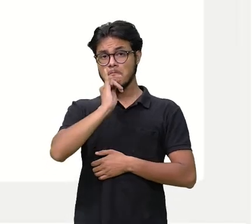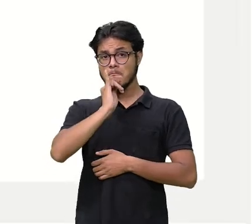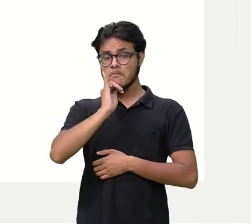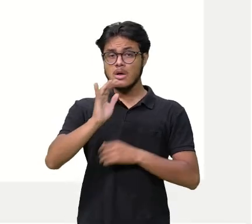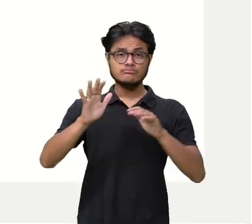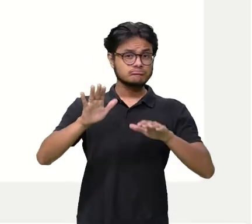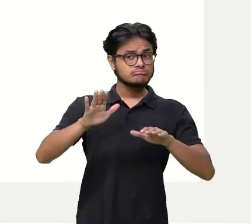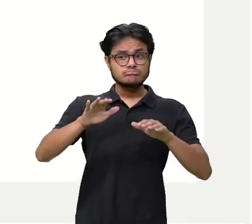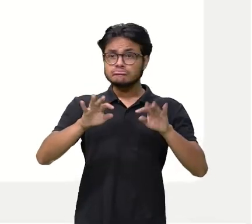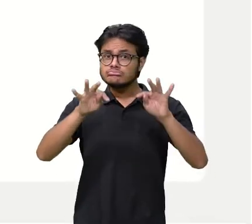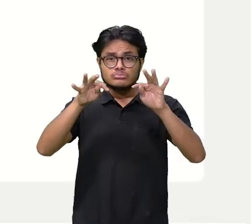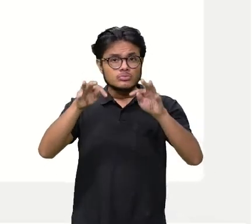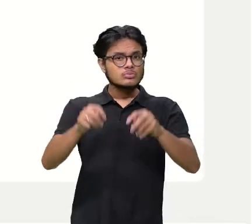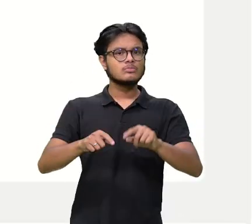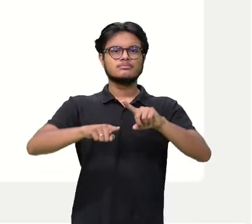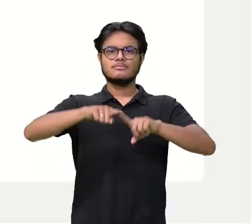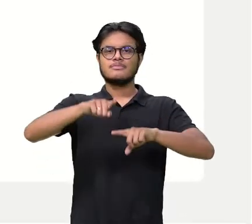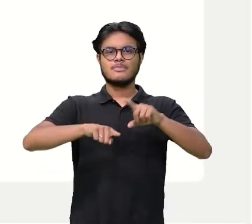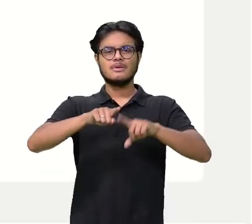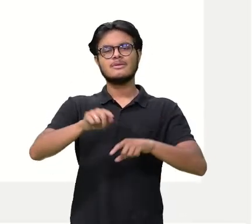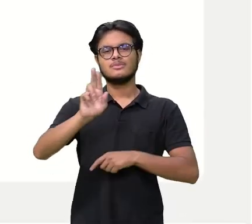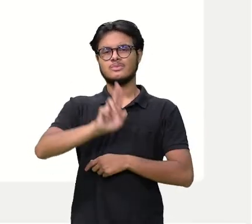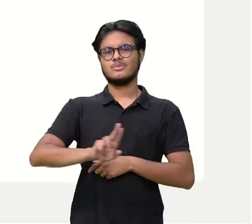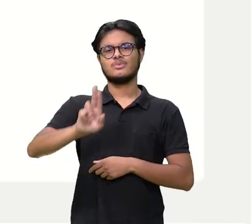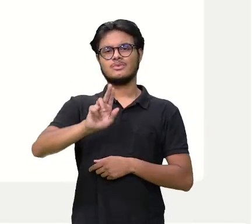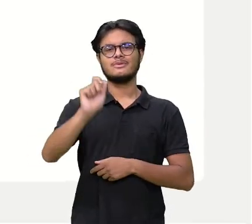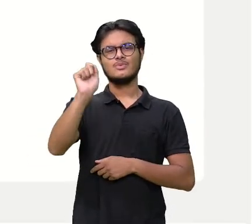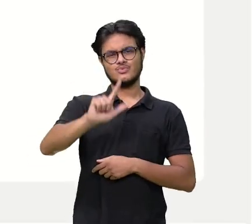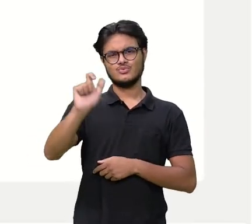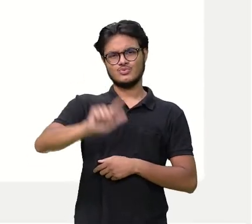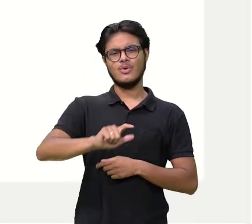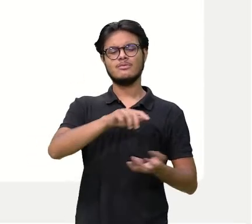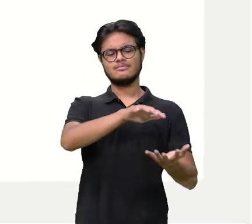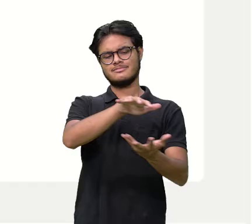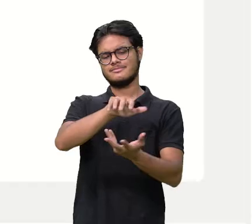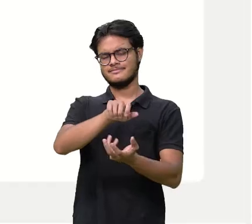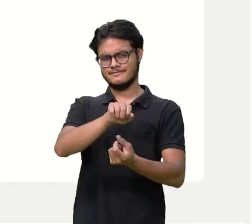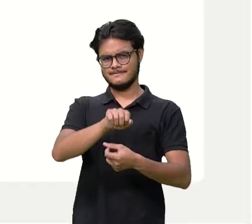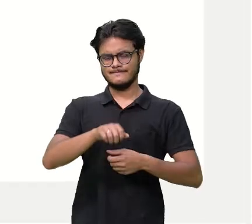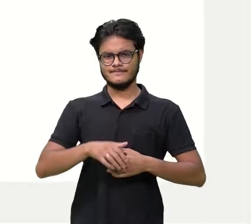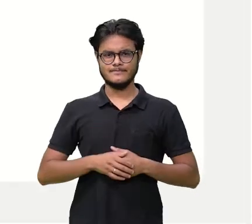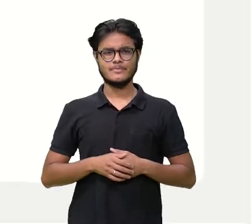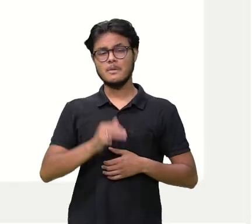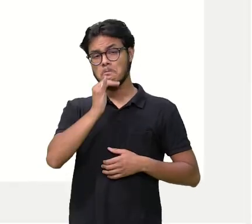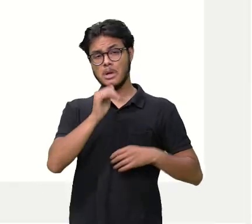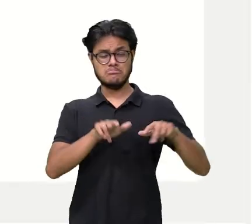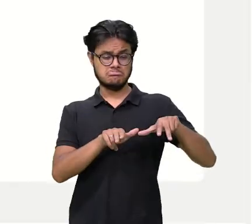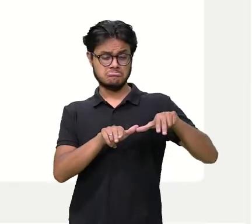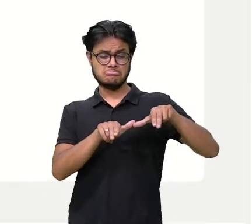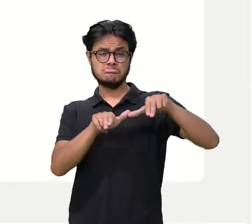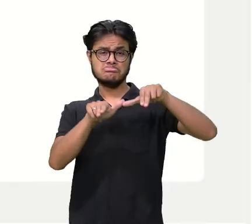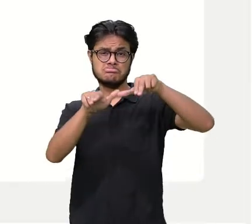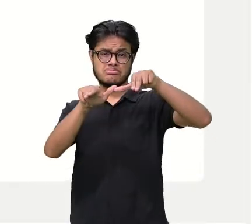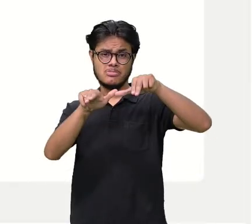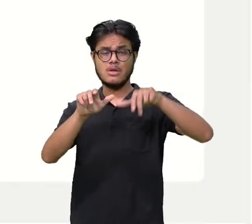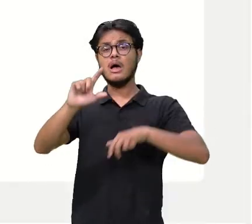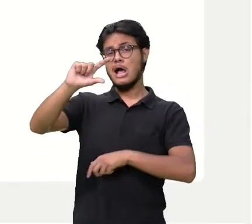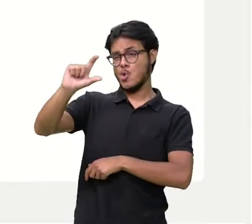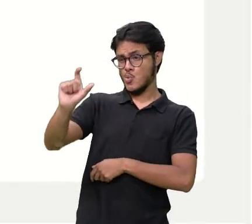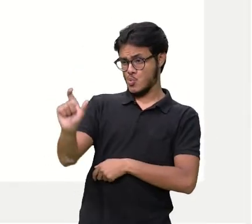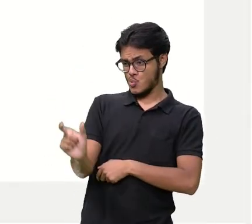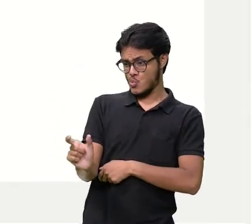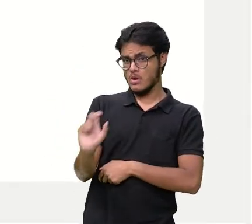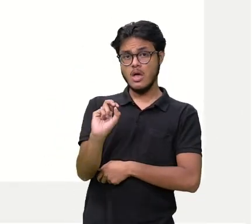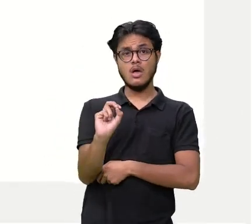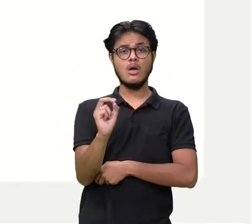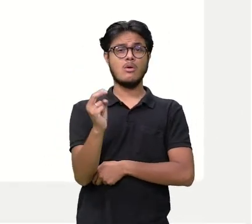qualquer objeto orbitando um corpo maior, como um satélite natural ou